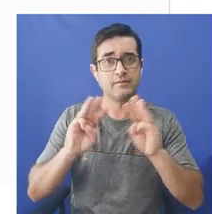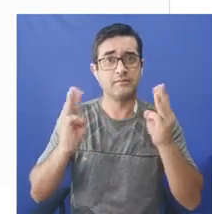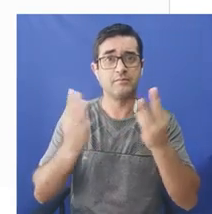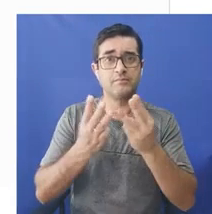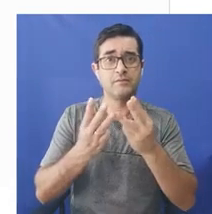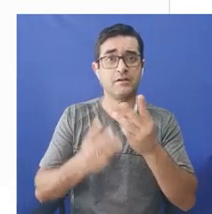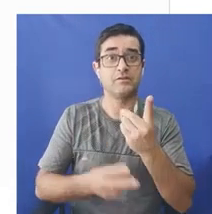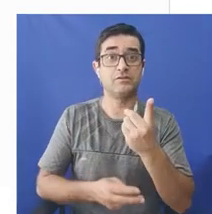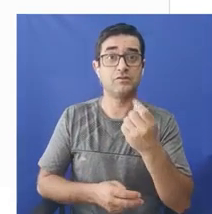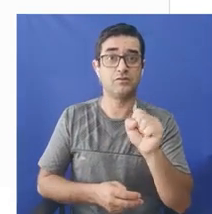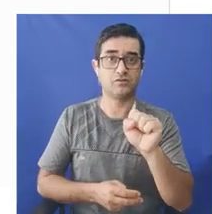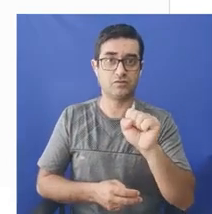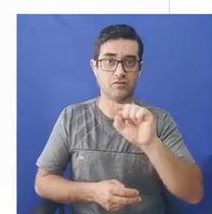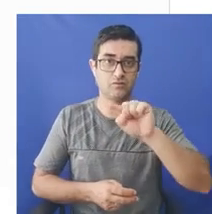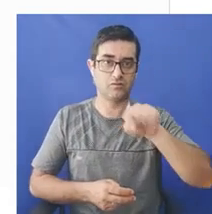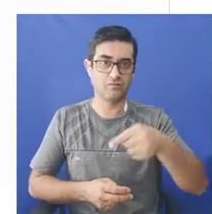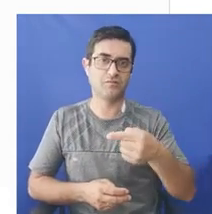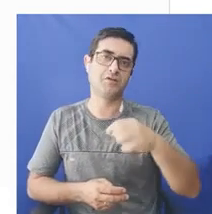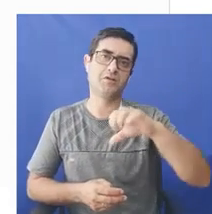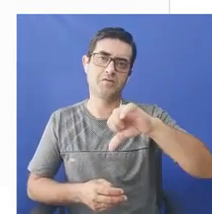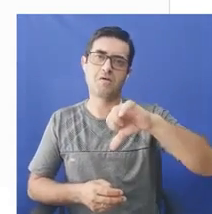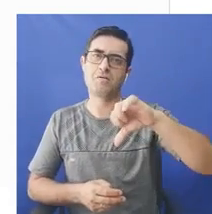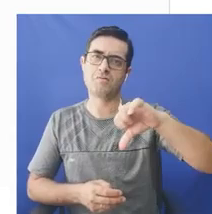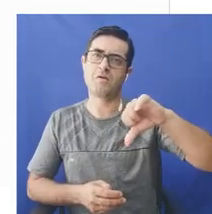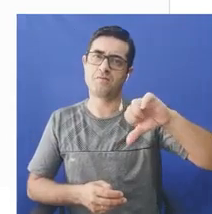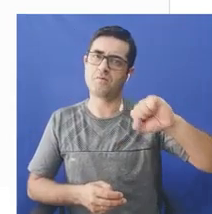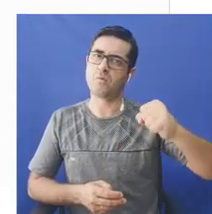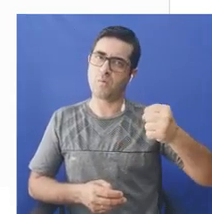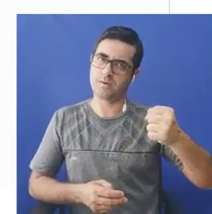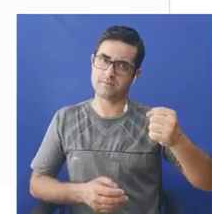flúor tem massa